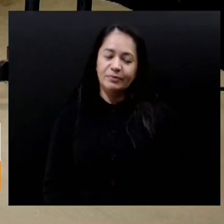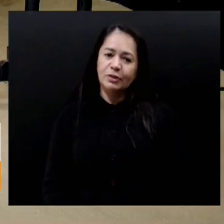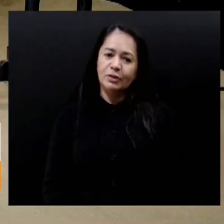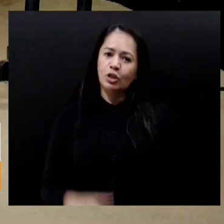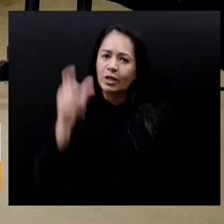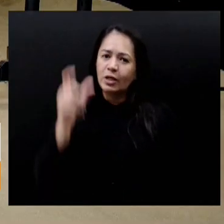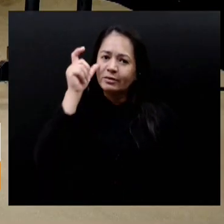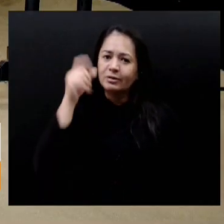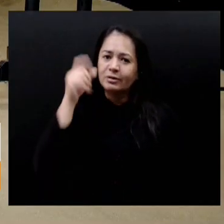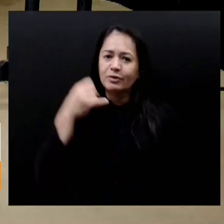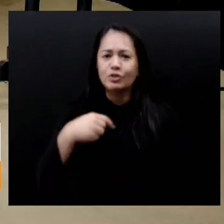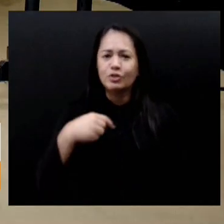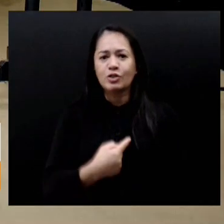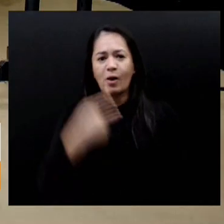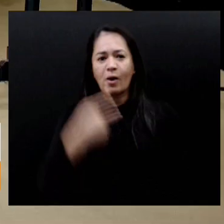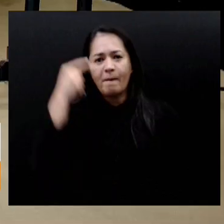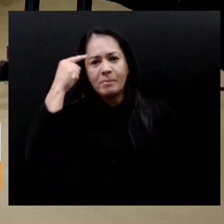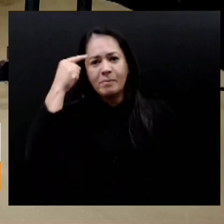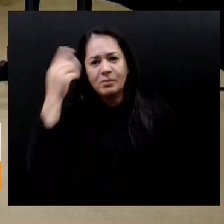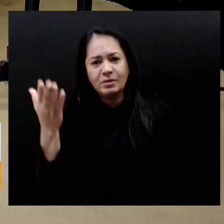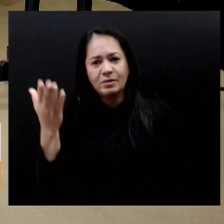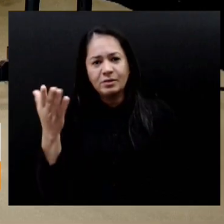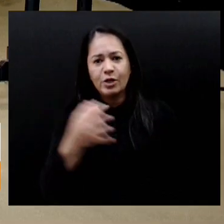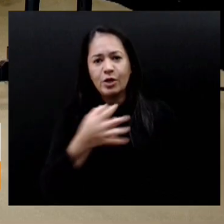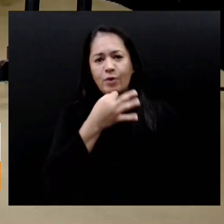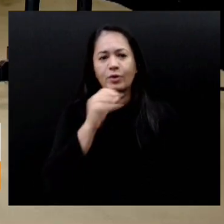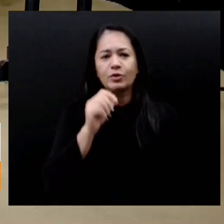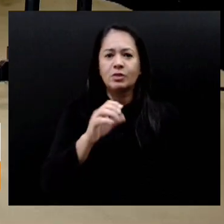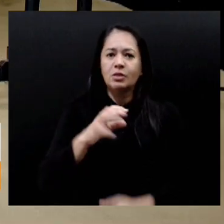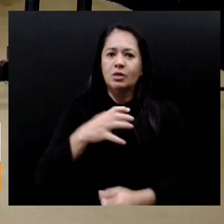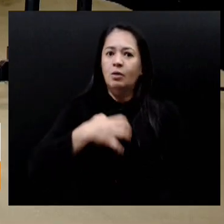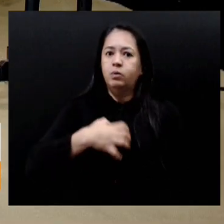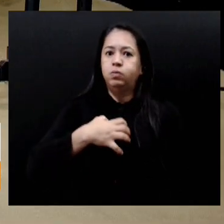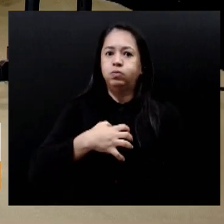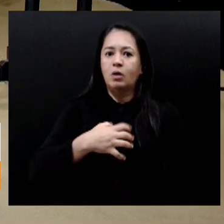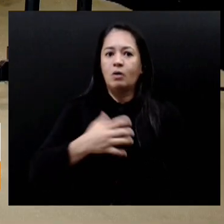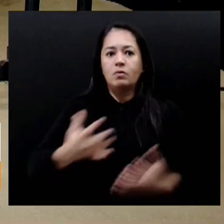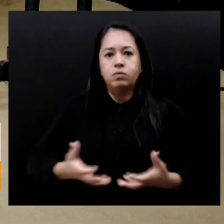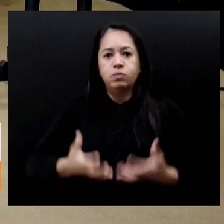esse paralelo, eu acho que a raiva nunca vai ser algo que vai impulsionar para algo bom.